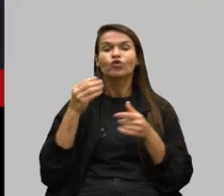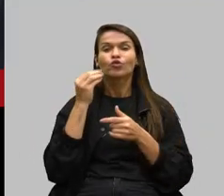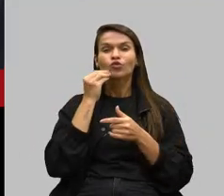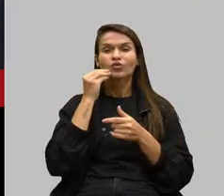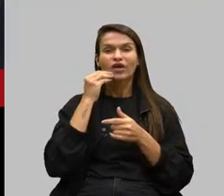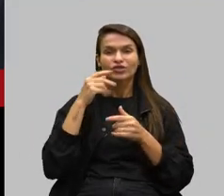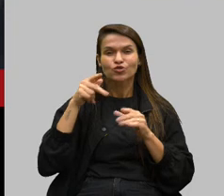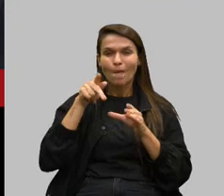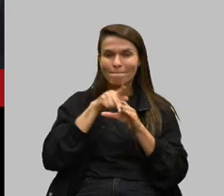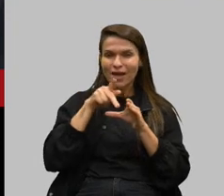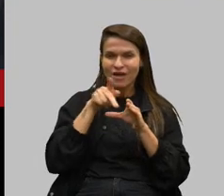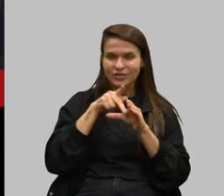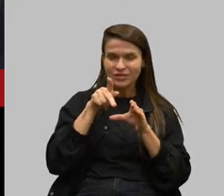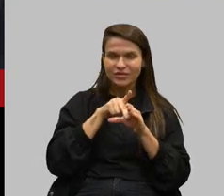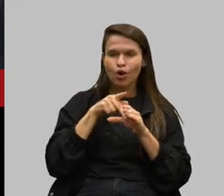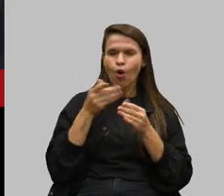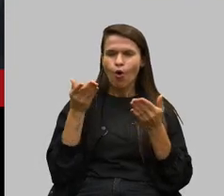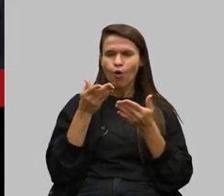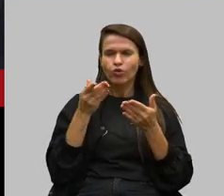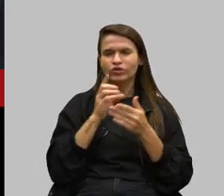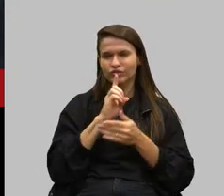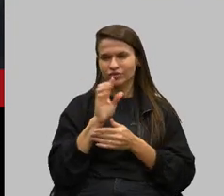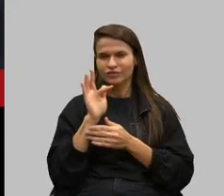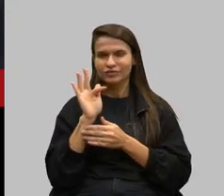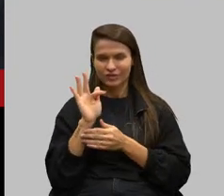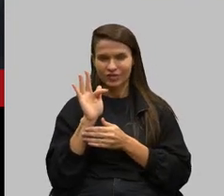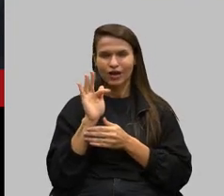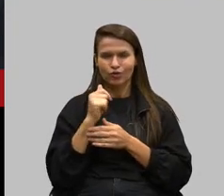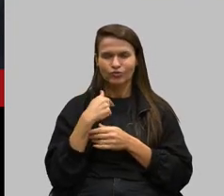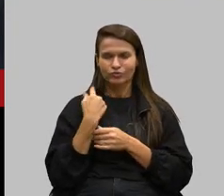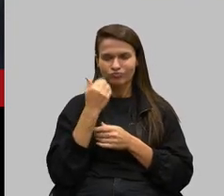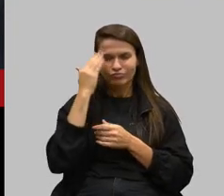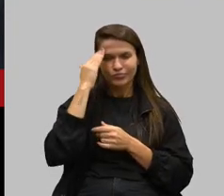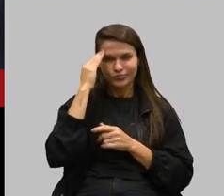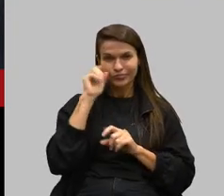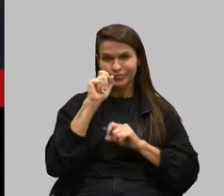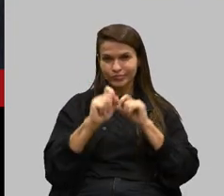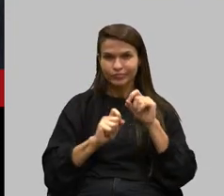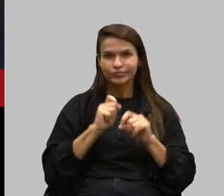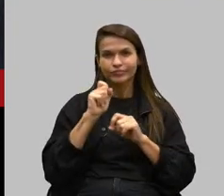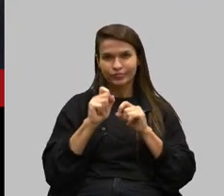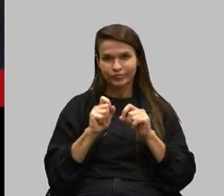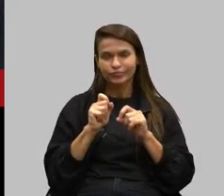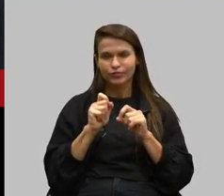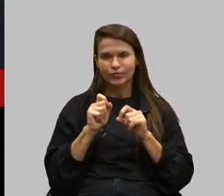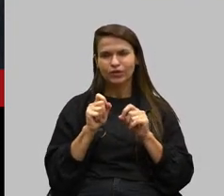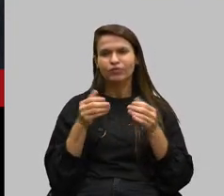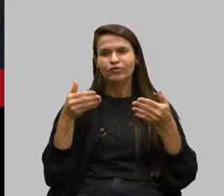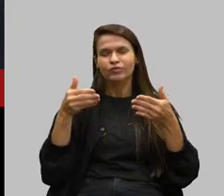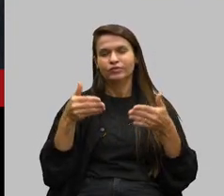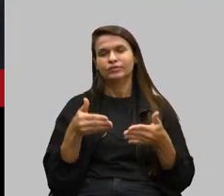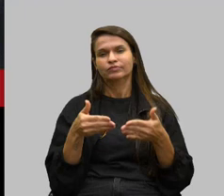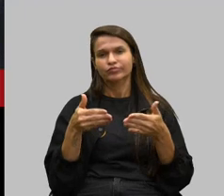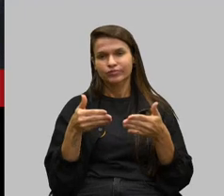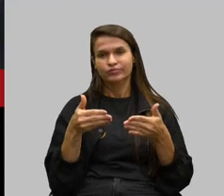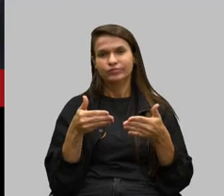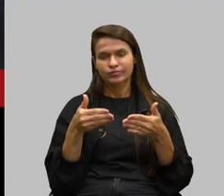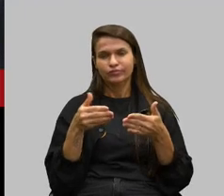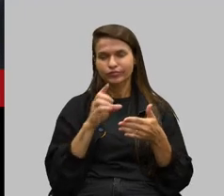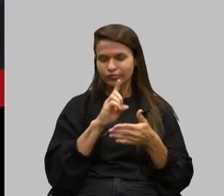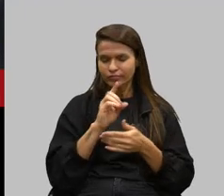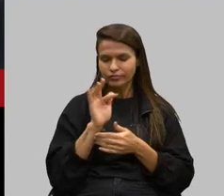hoje junto com o Distrito Federal que no nosso entendimento eh por se tratar eh do Distrito